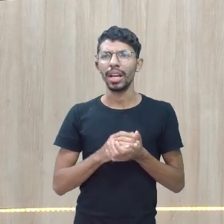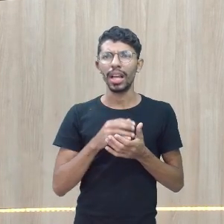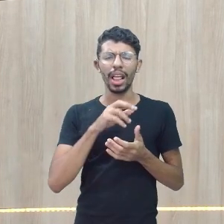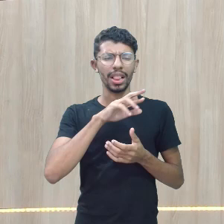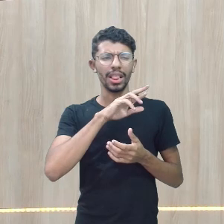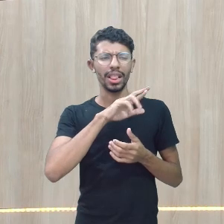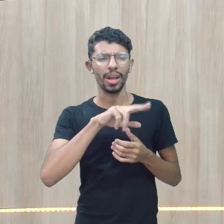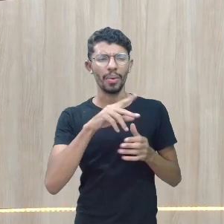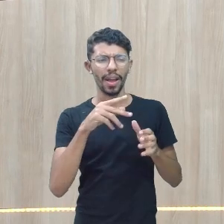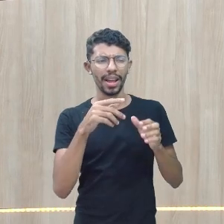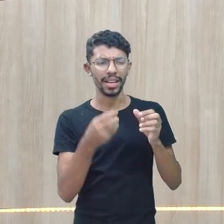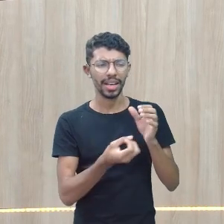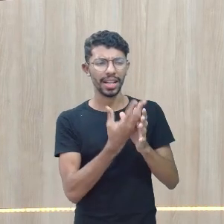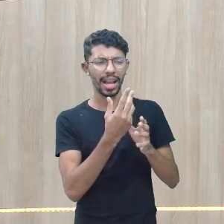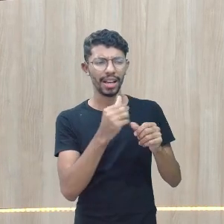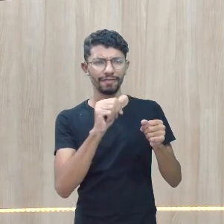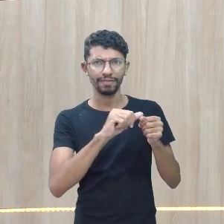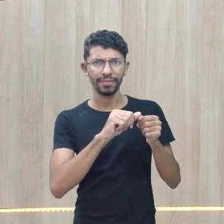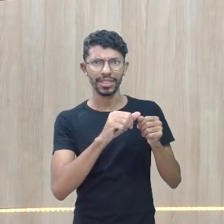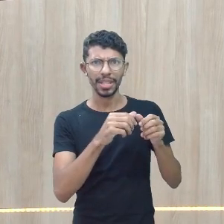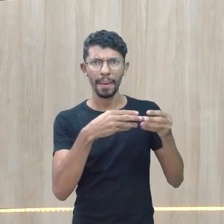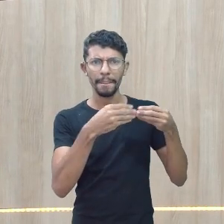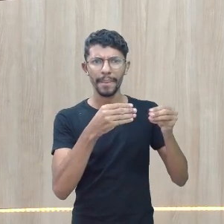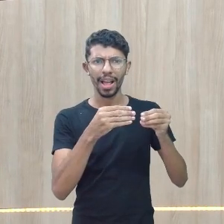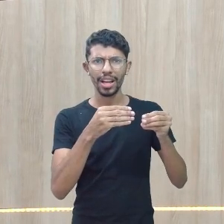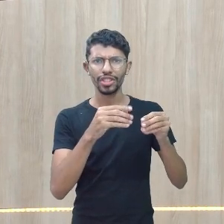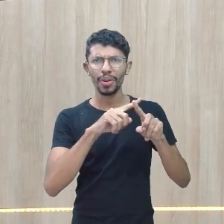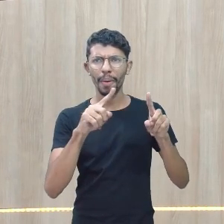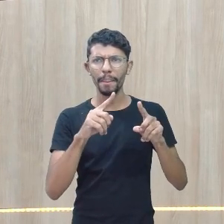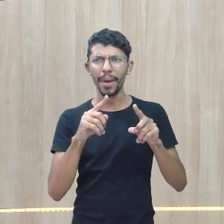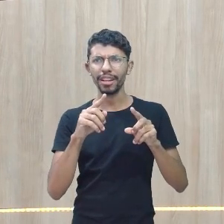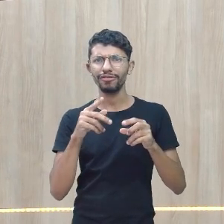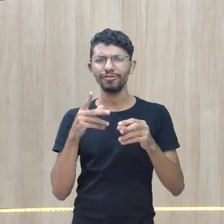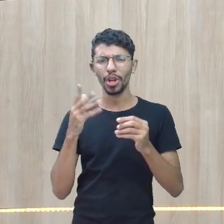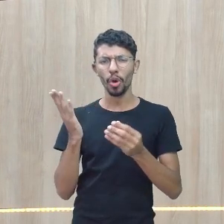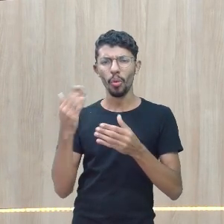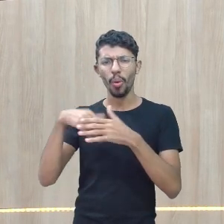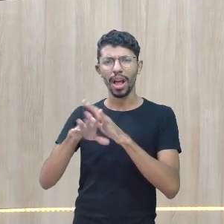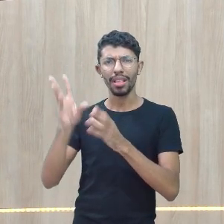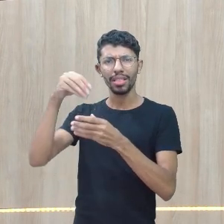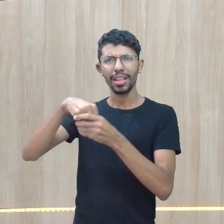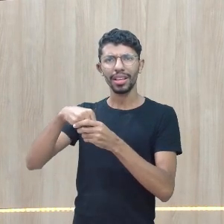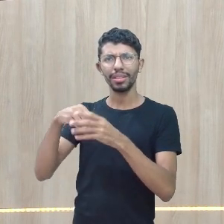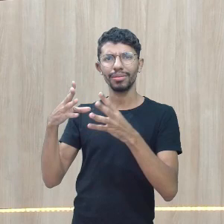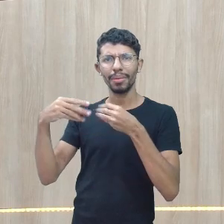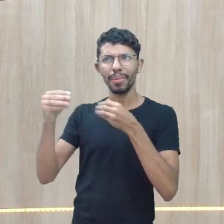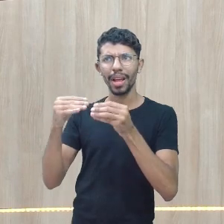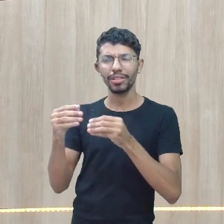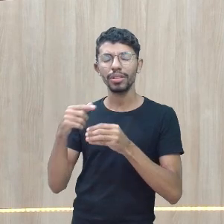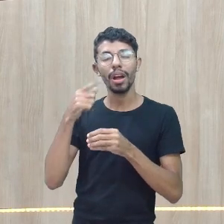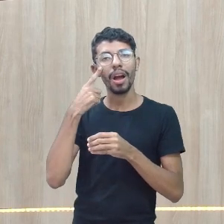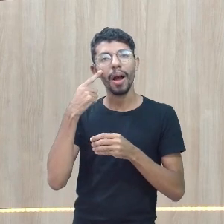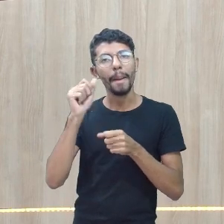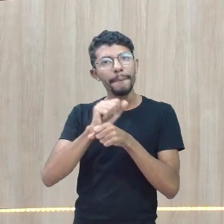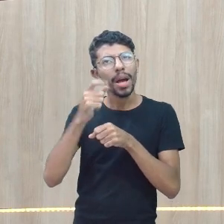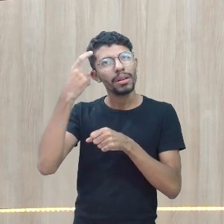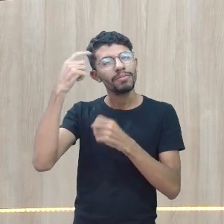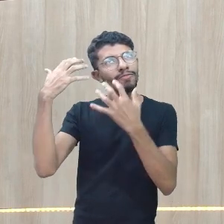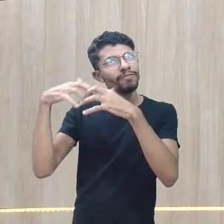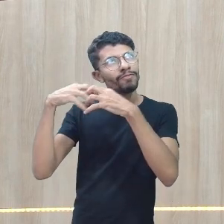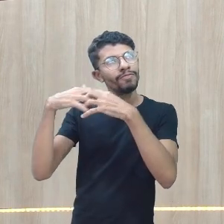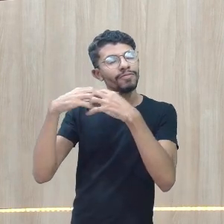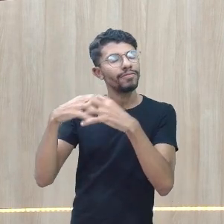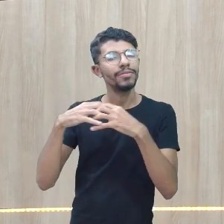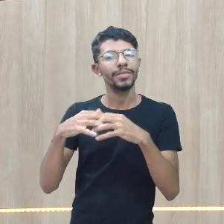de algum plástico? Parem para pensar nas compras aí, principalmente quando a gente vai comprar um presente. Depois de embalado, com papel